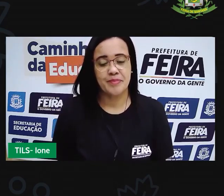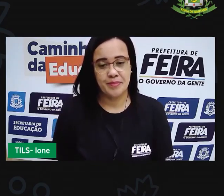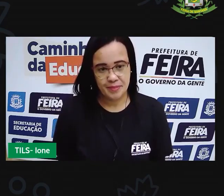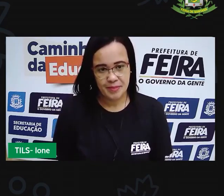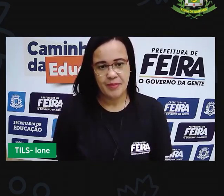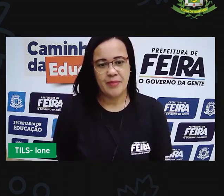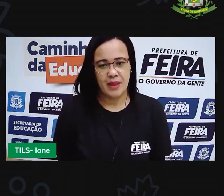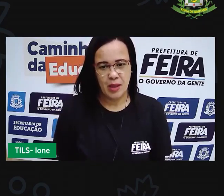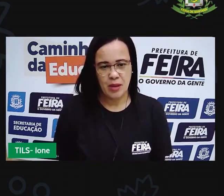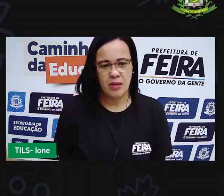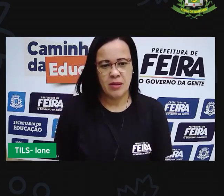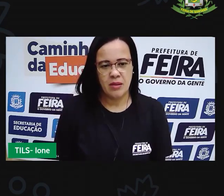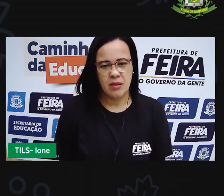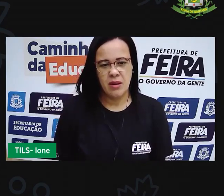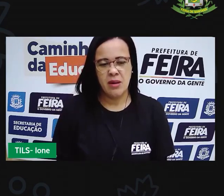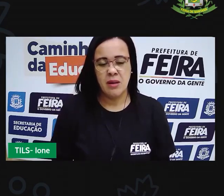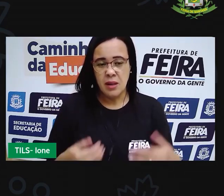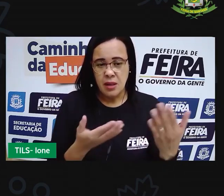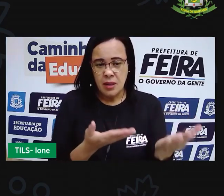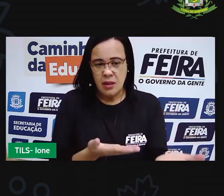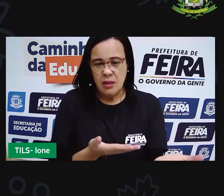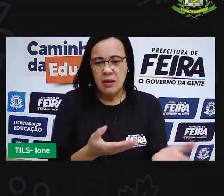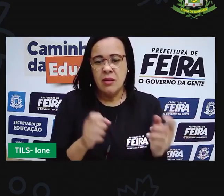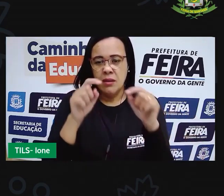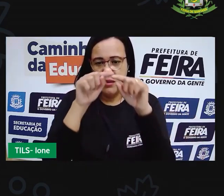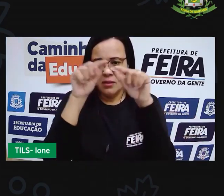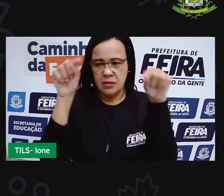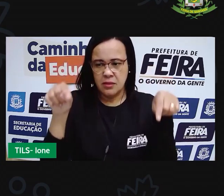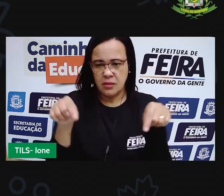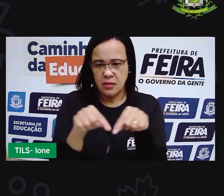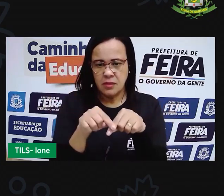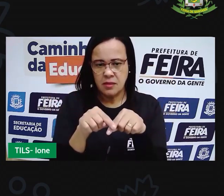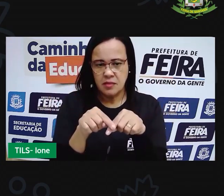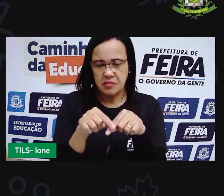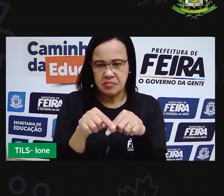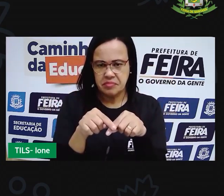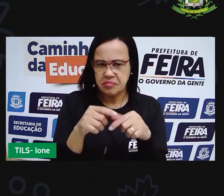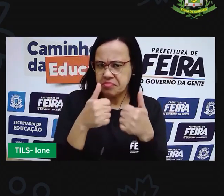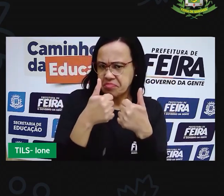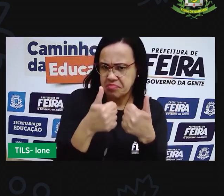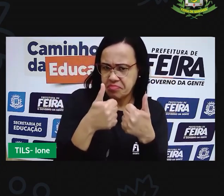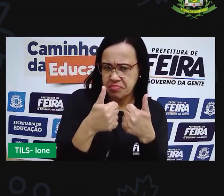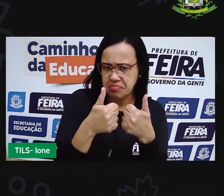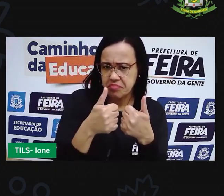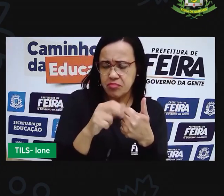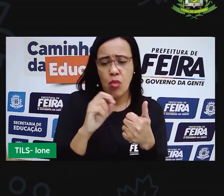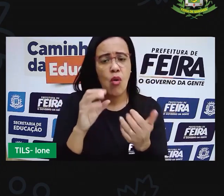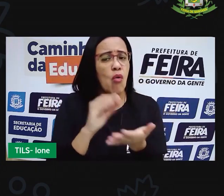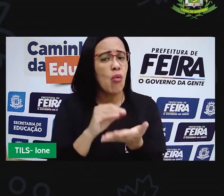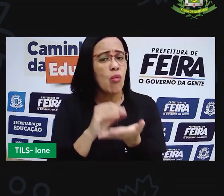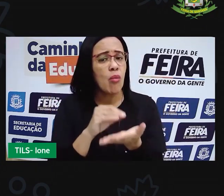do triângulo. Agora nós vamos aqui fazer um quadrado.